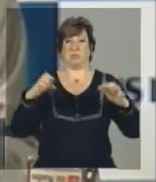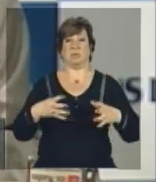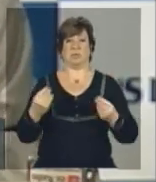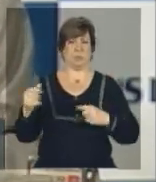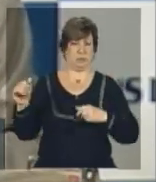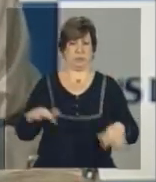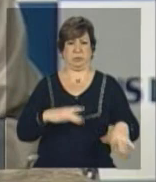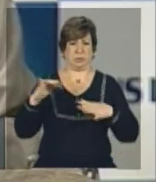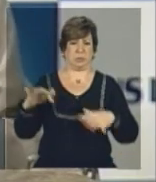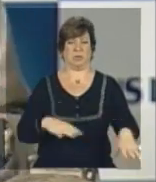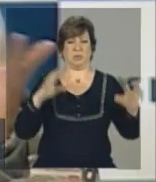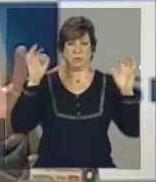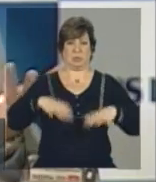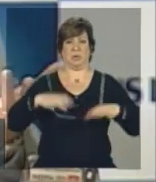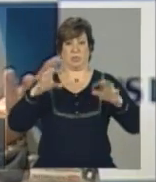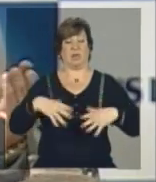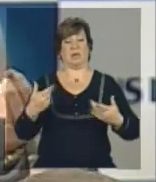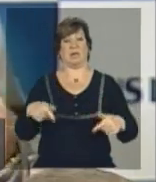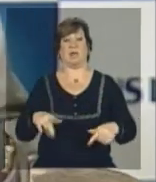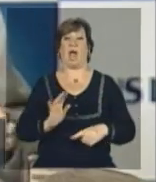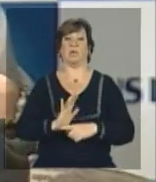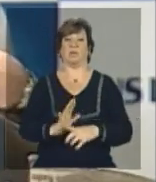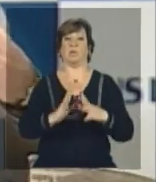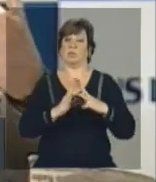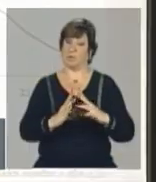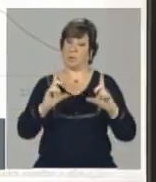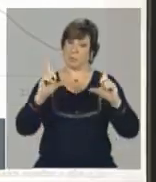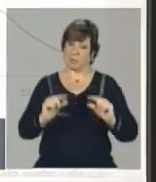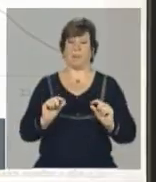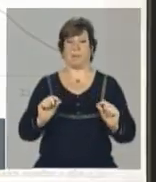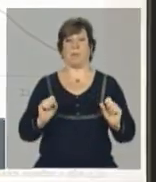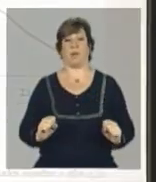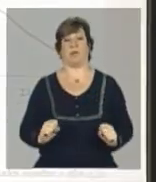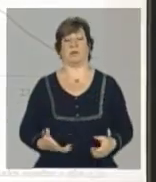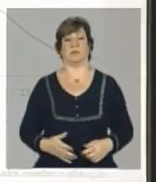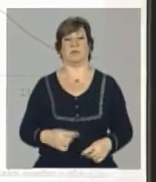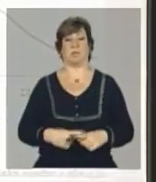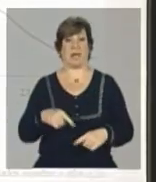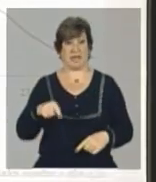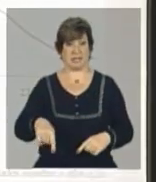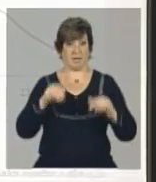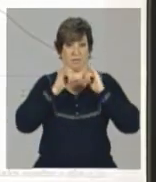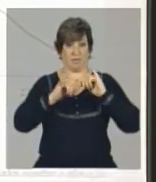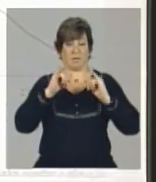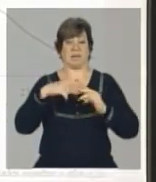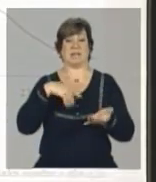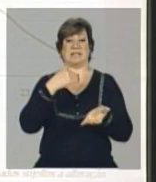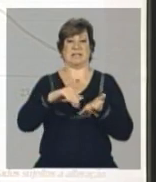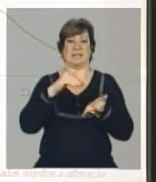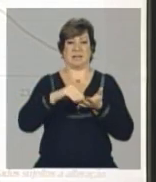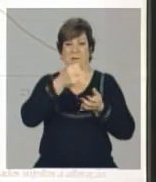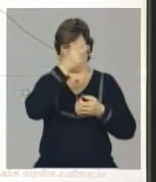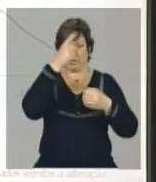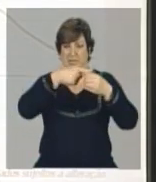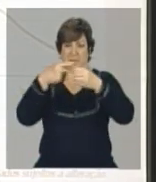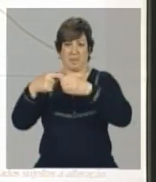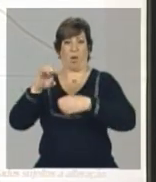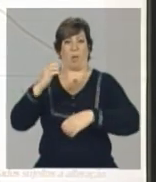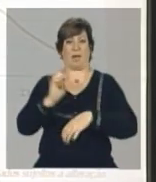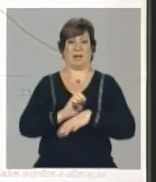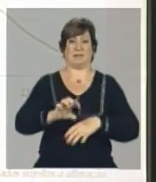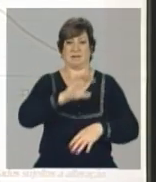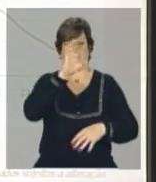coisas contribuindo. Esses dados, eles são enviados pelas secretarias municipais ou estaduais, né?